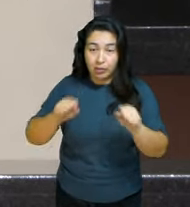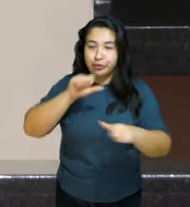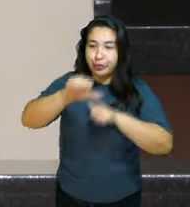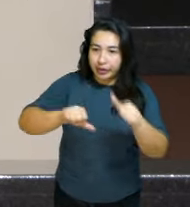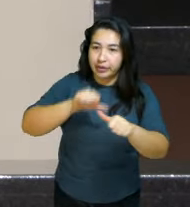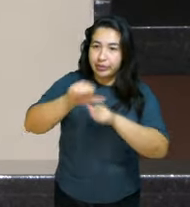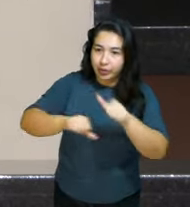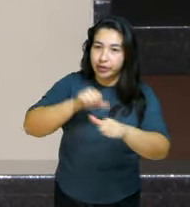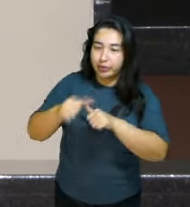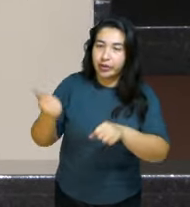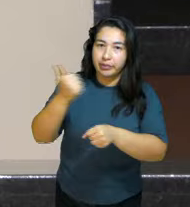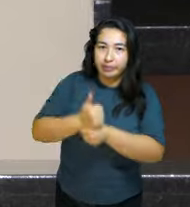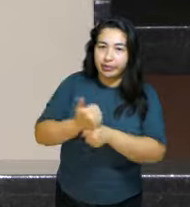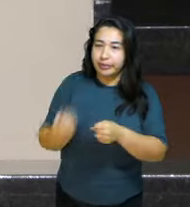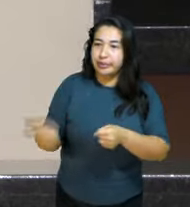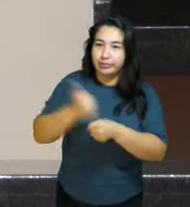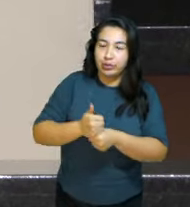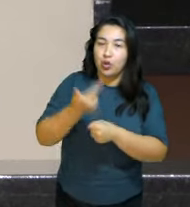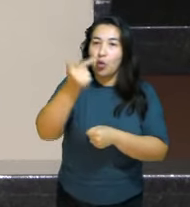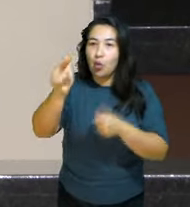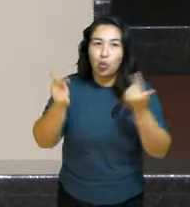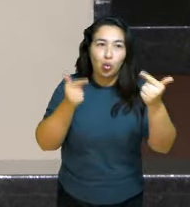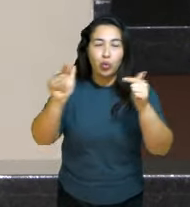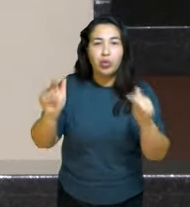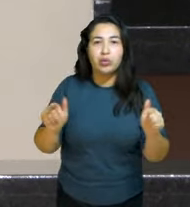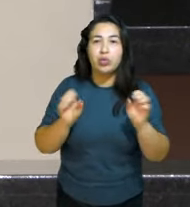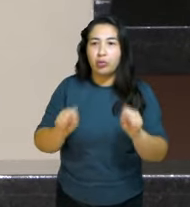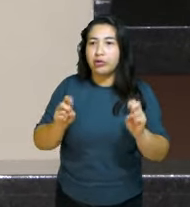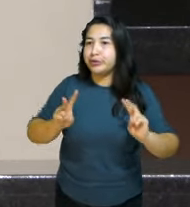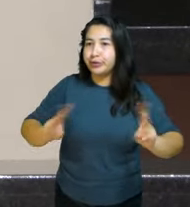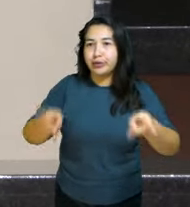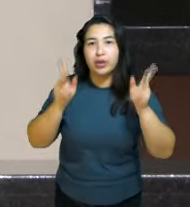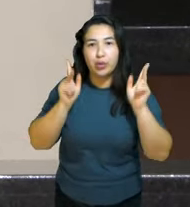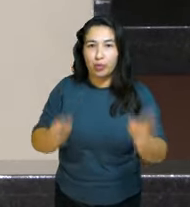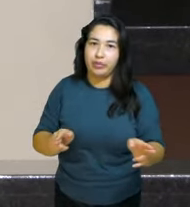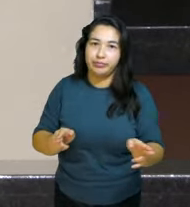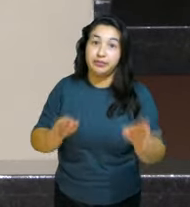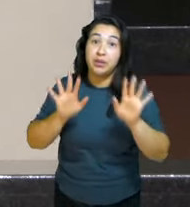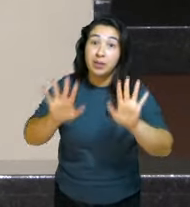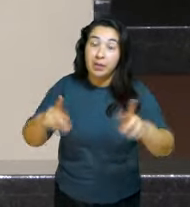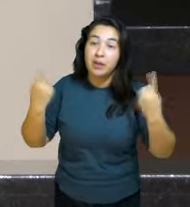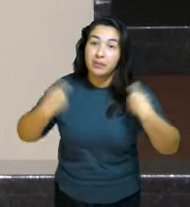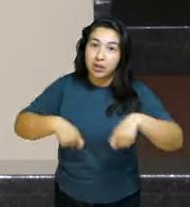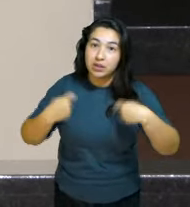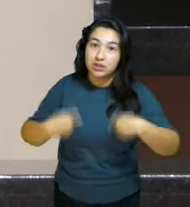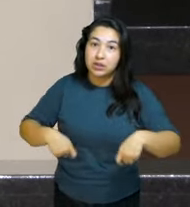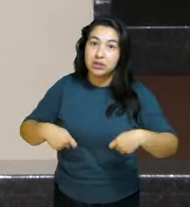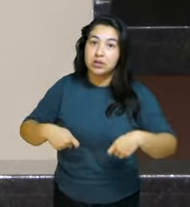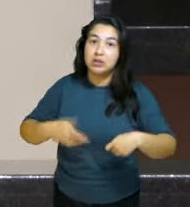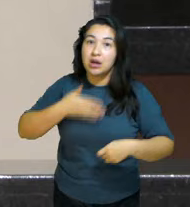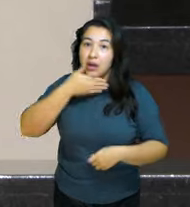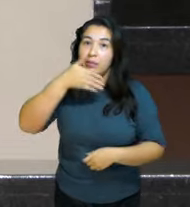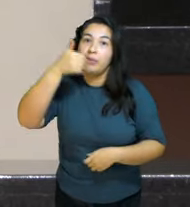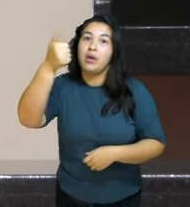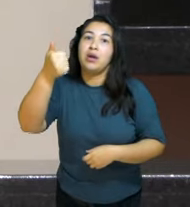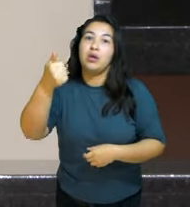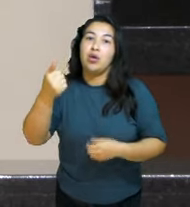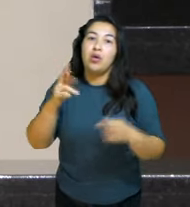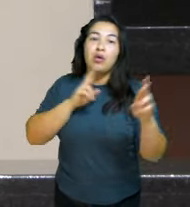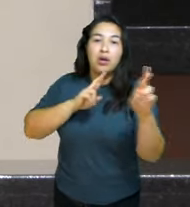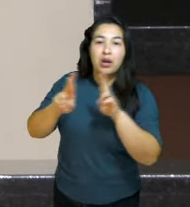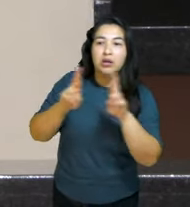Ter uma estrutura de trabalho, ter uma condição, melhorar a forma de relacionamento com todas as entidades, e aí a gente